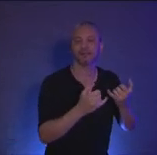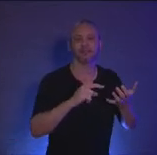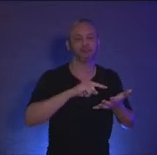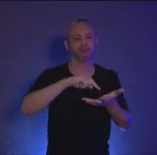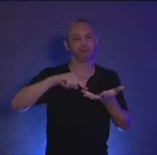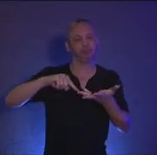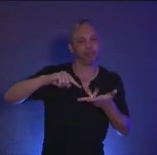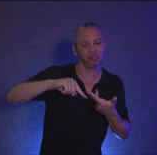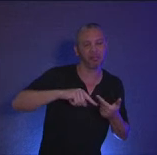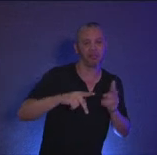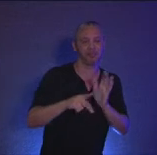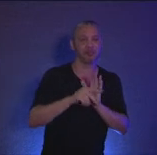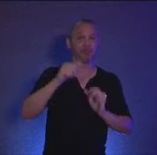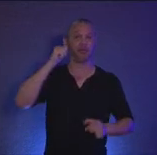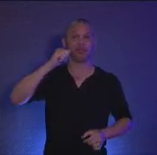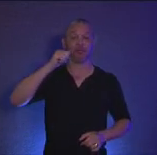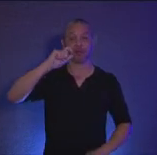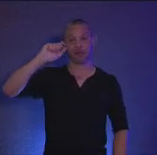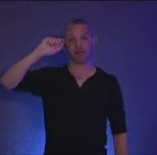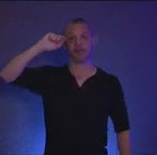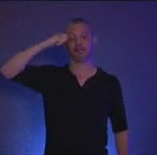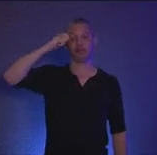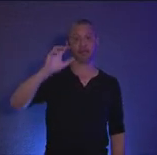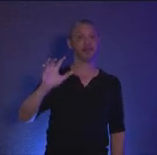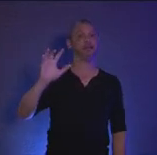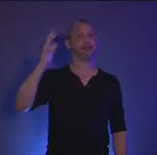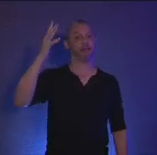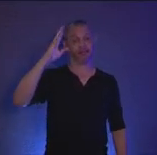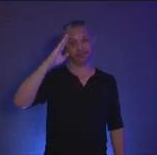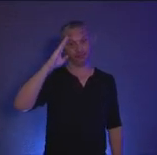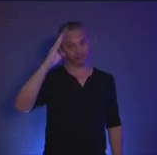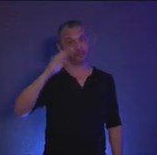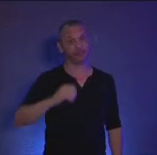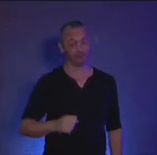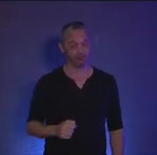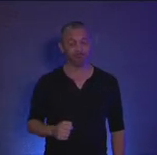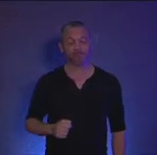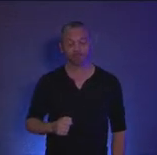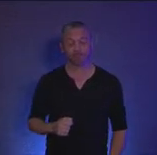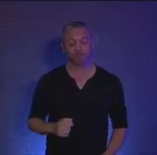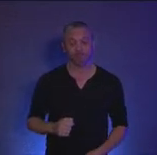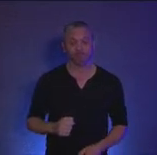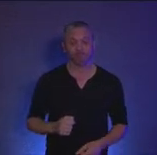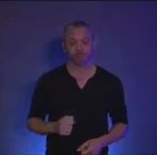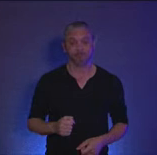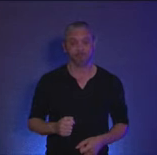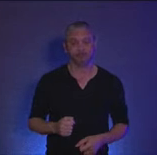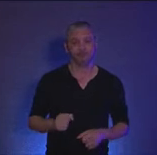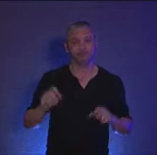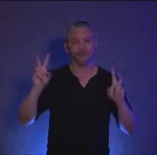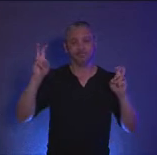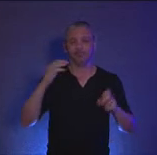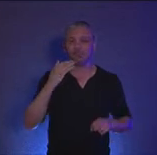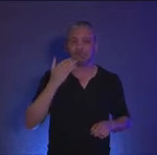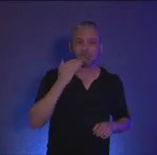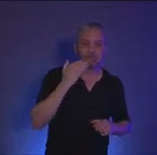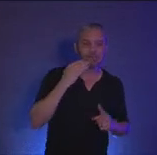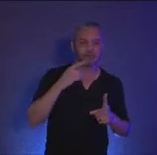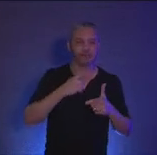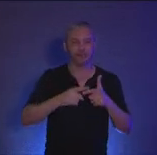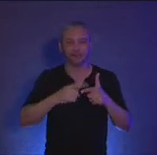populacional das mulheres negras, principalmente, né, essa questão da